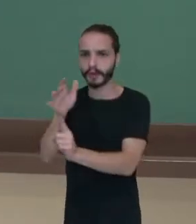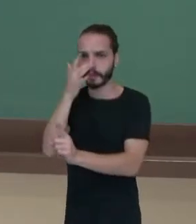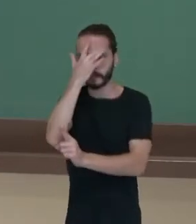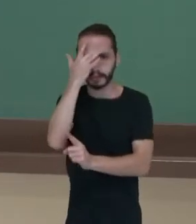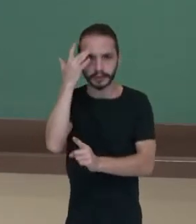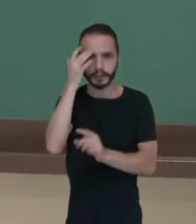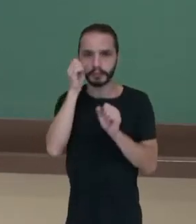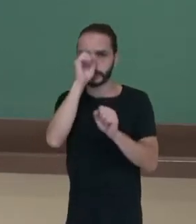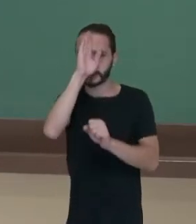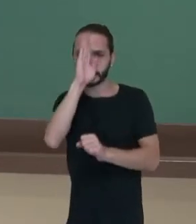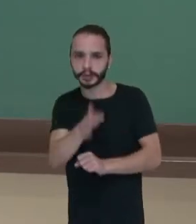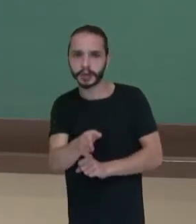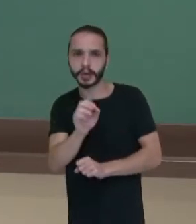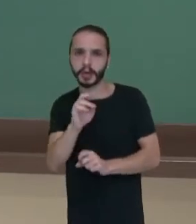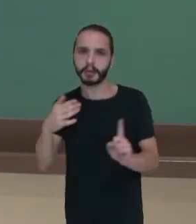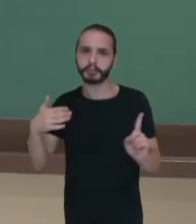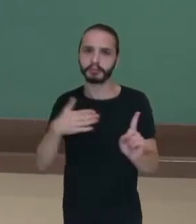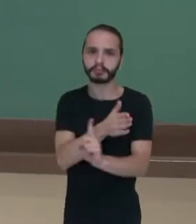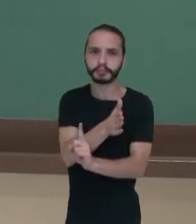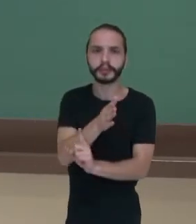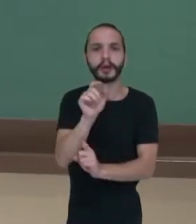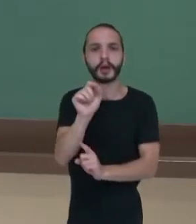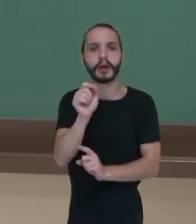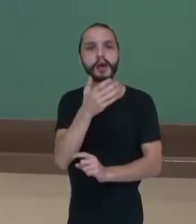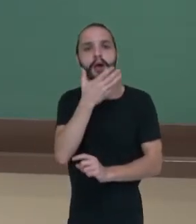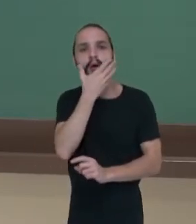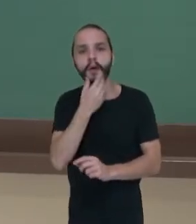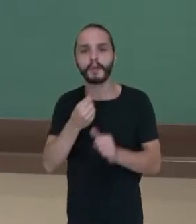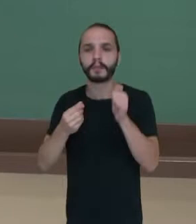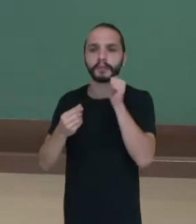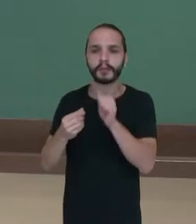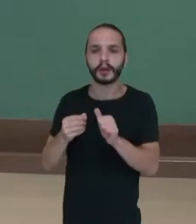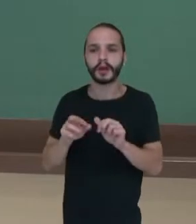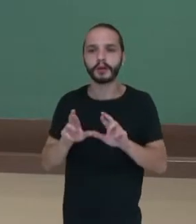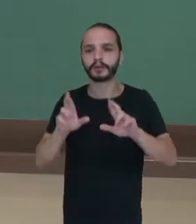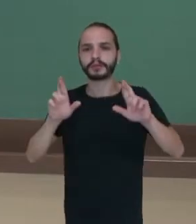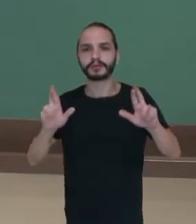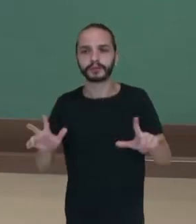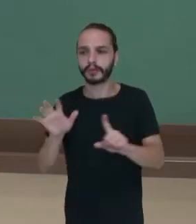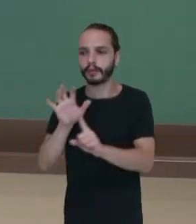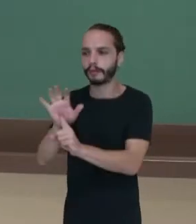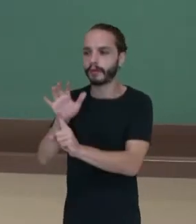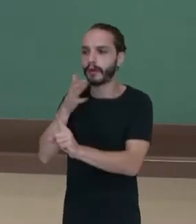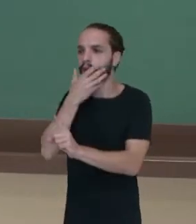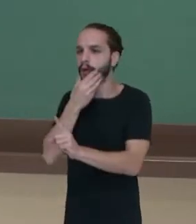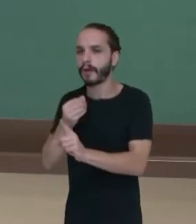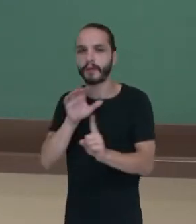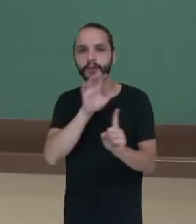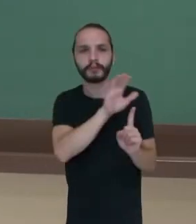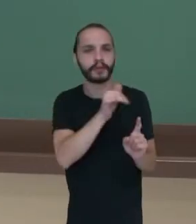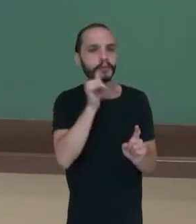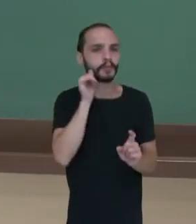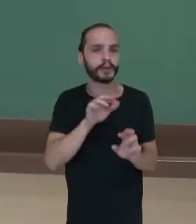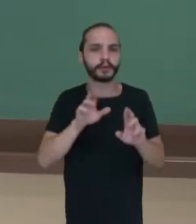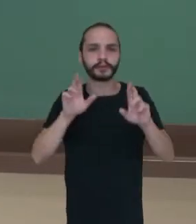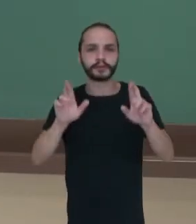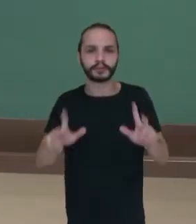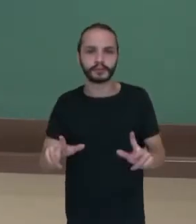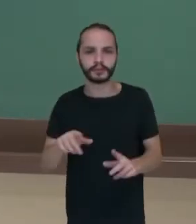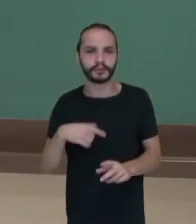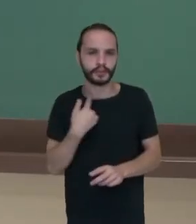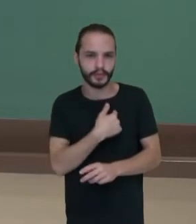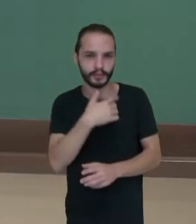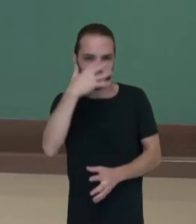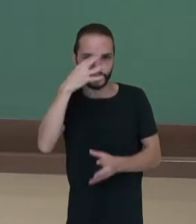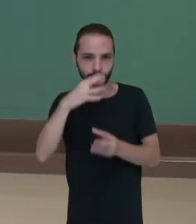direta ou indiretamente, e homens e mulheres também de maneiras diferentes. Vamos entender um pouquinho também como aconteceu